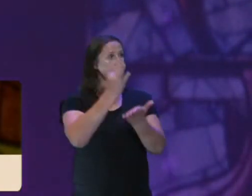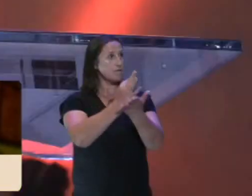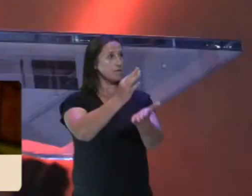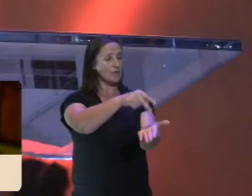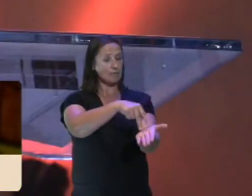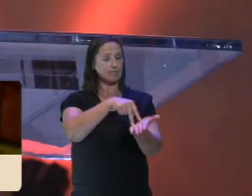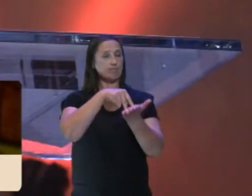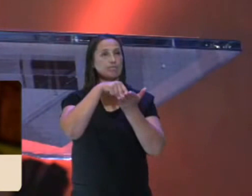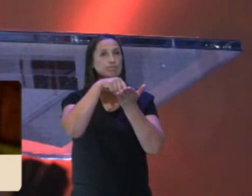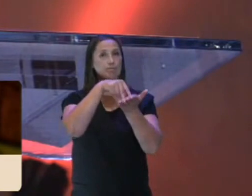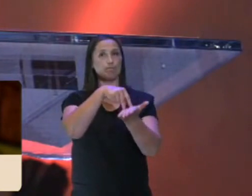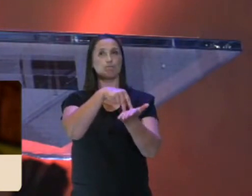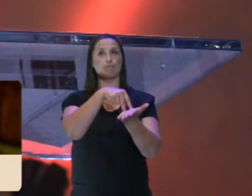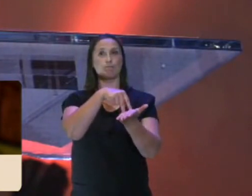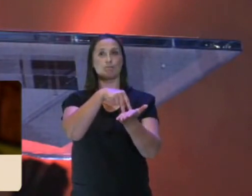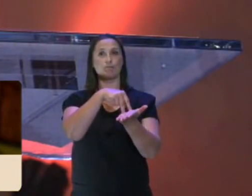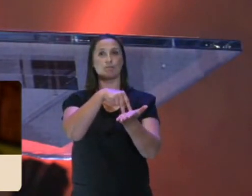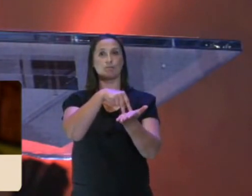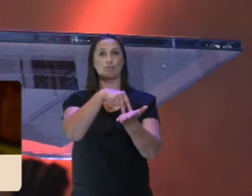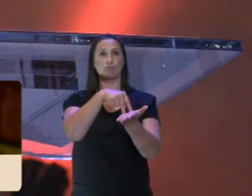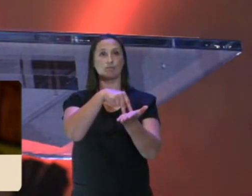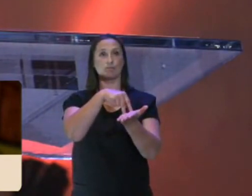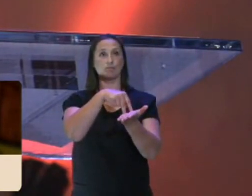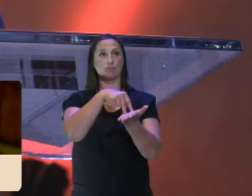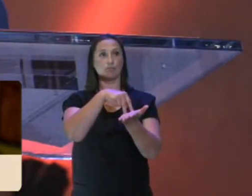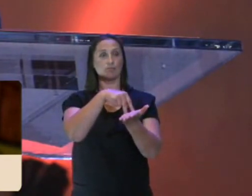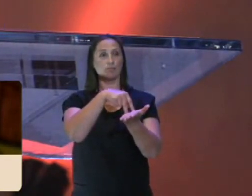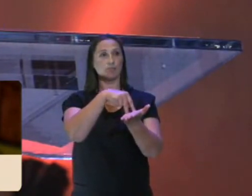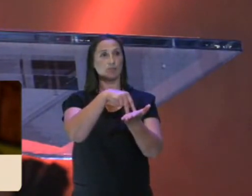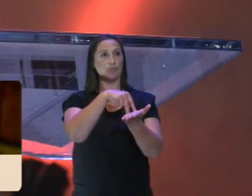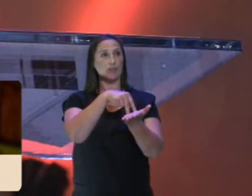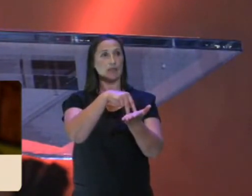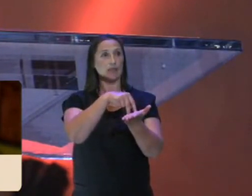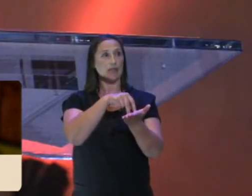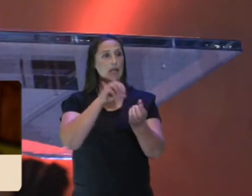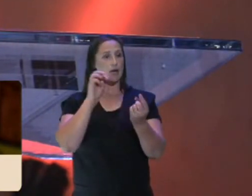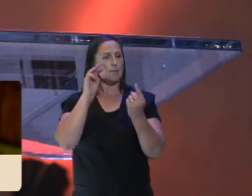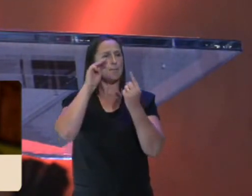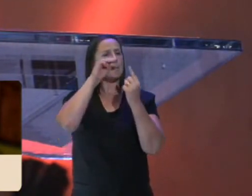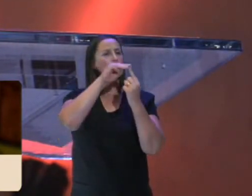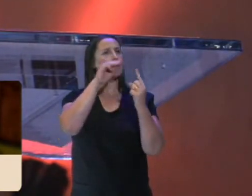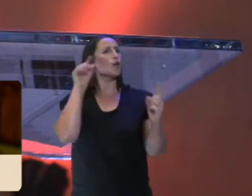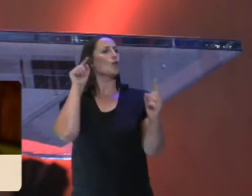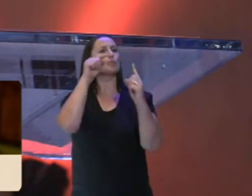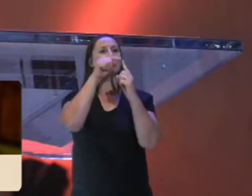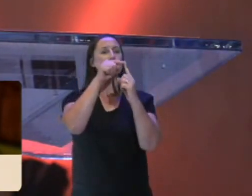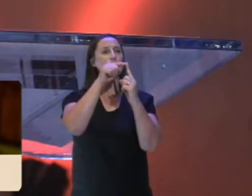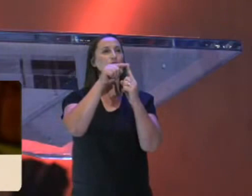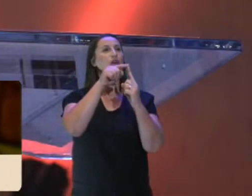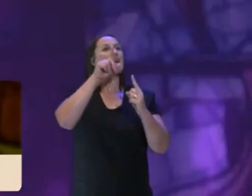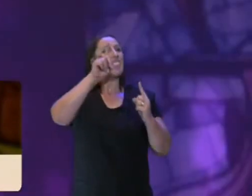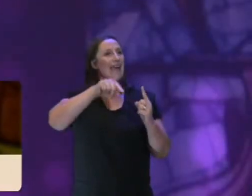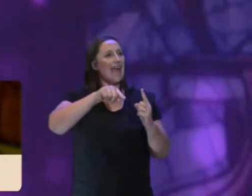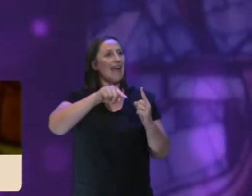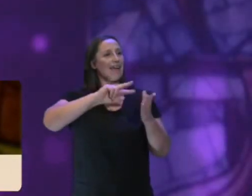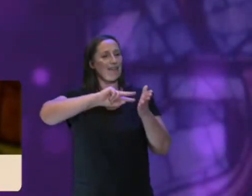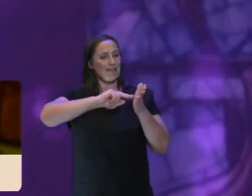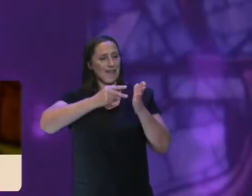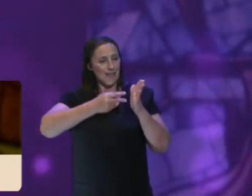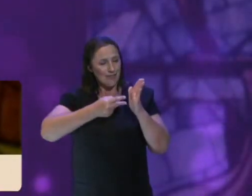A missão é um ato de fé, mais do que o exercício